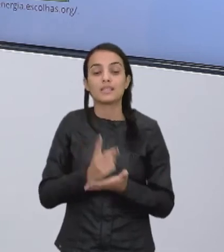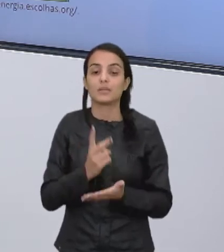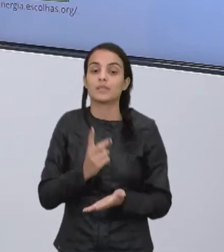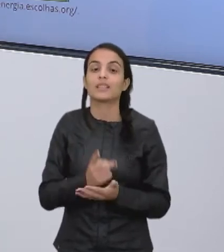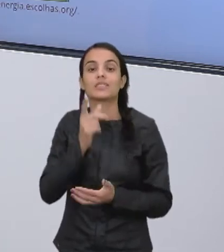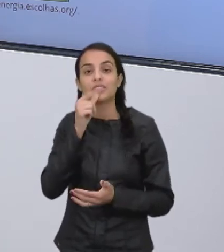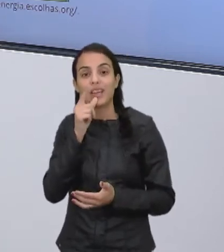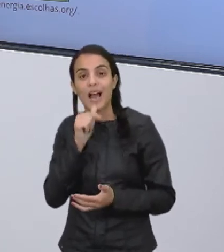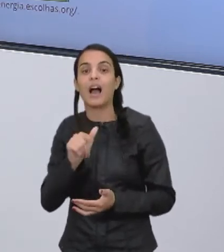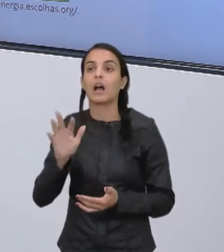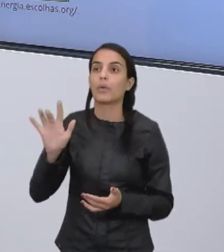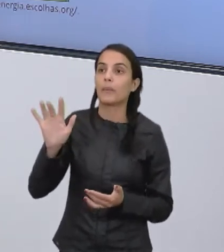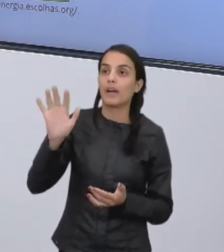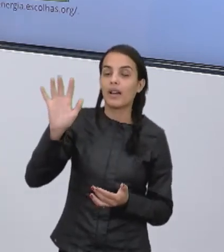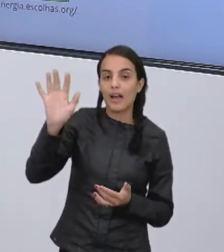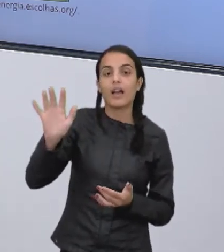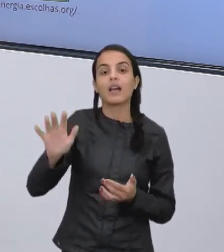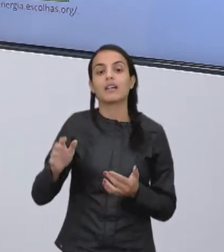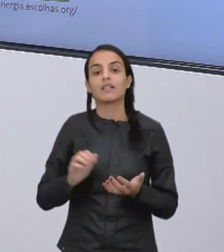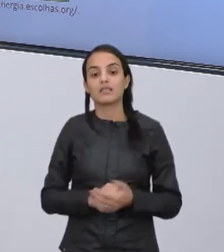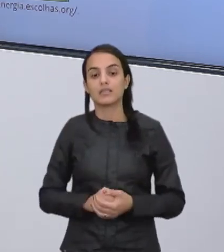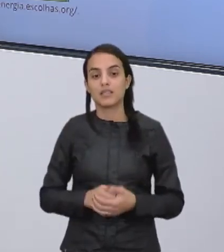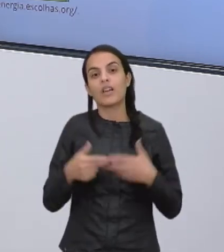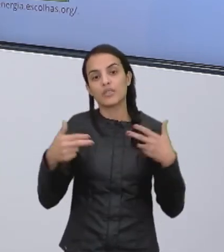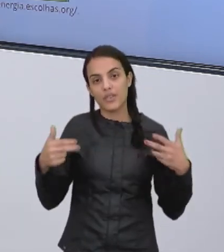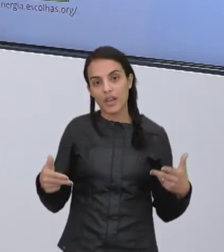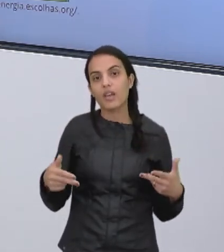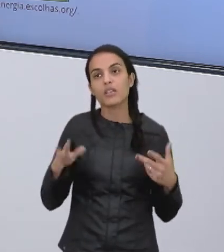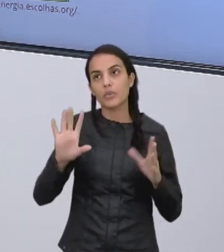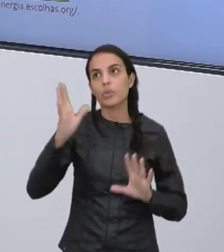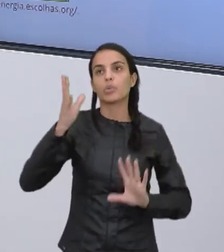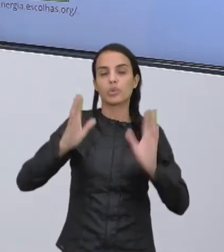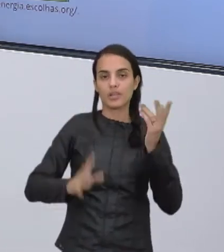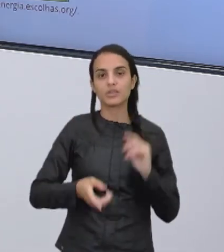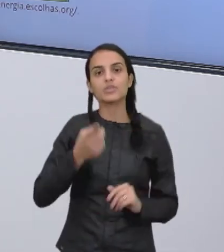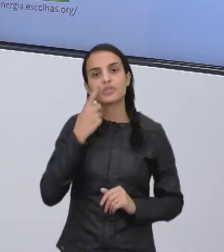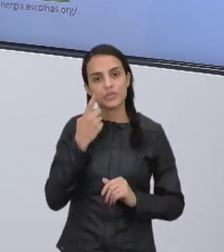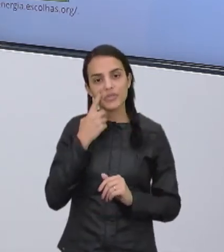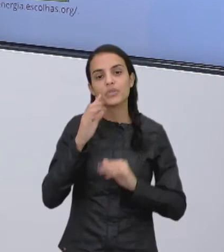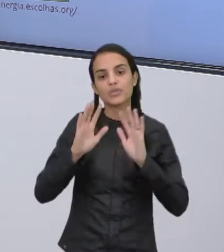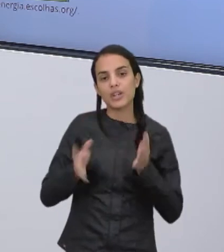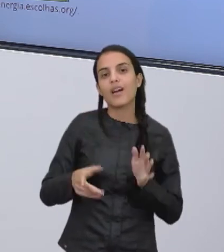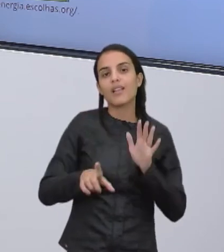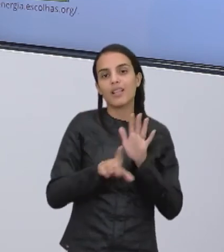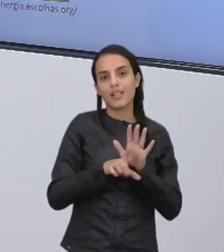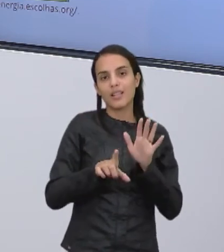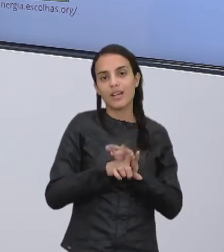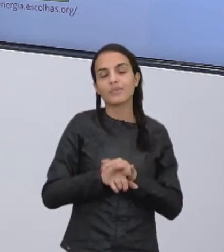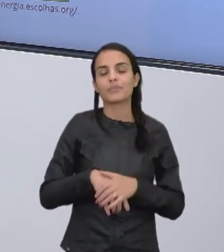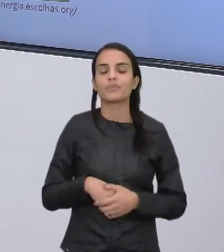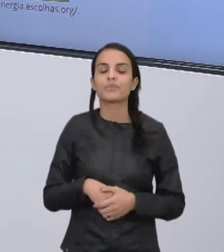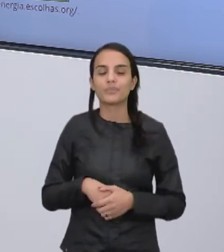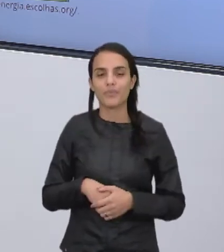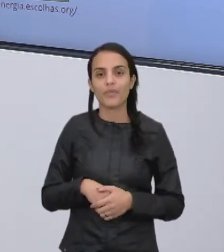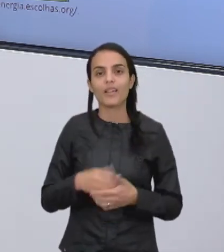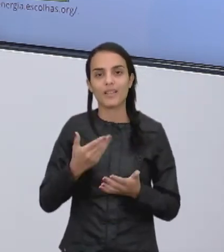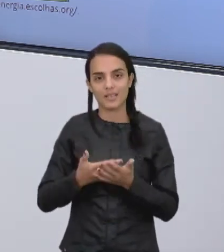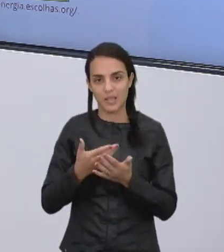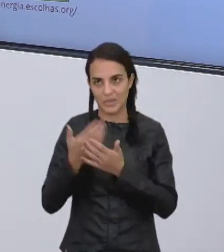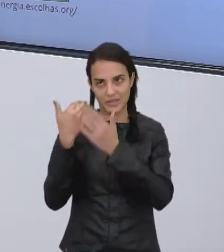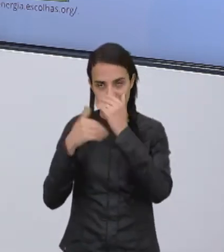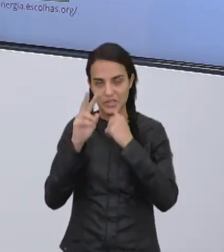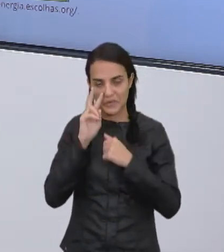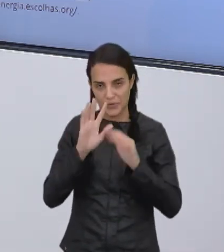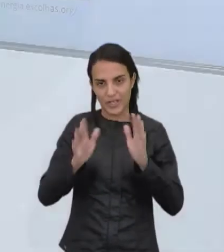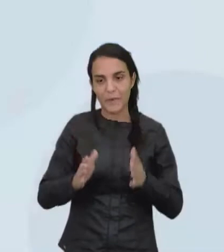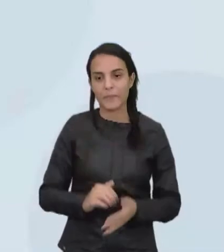para gás o tempo todo e empurrando, né, o que está na frente, conforme a gente viu as leis aí da termodinâmica nas aulas anteriores.